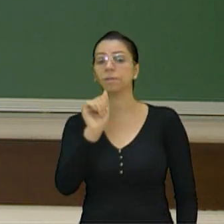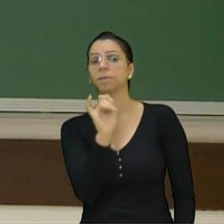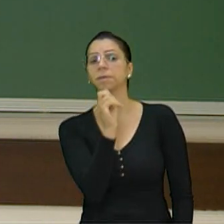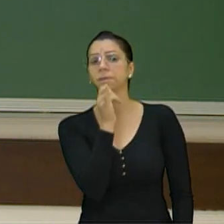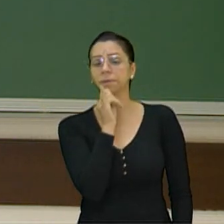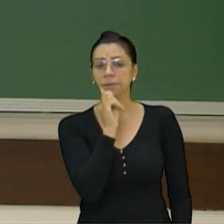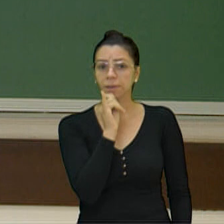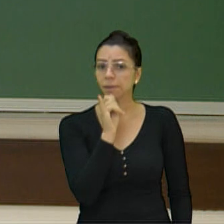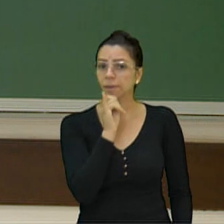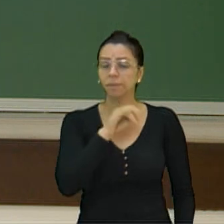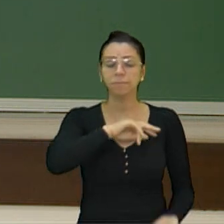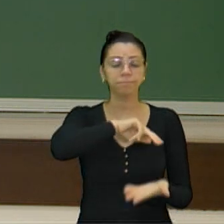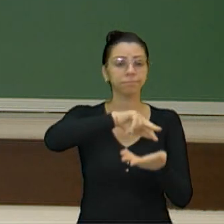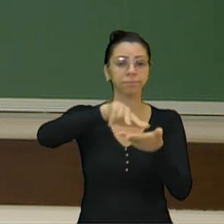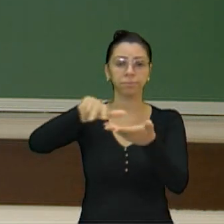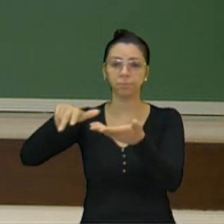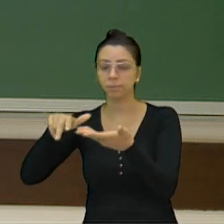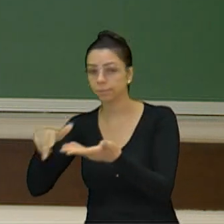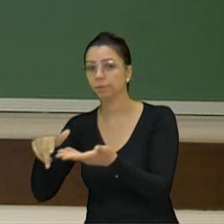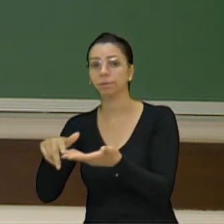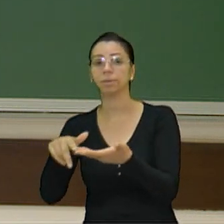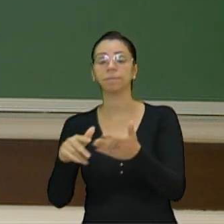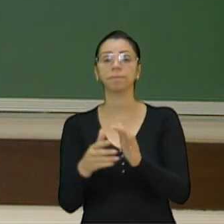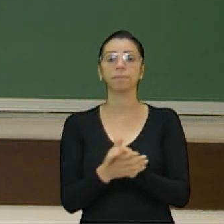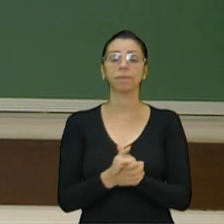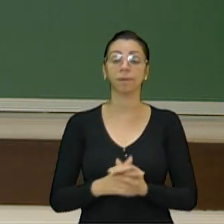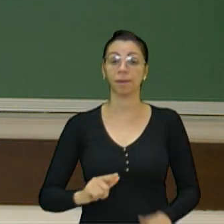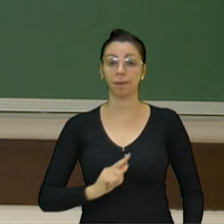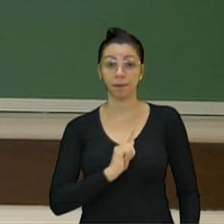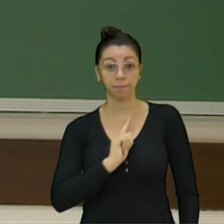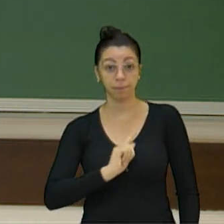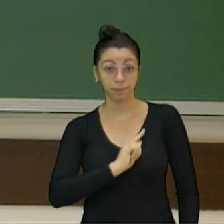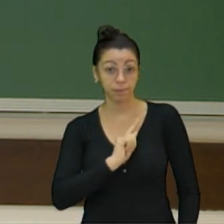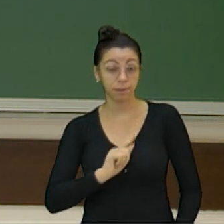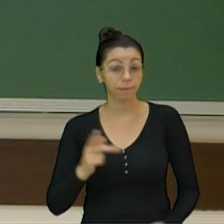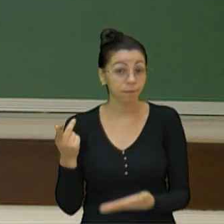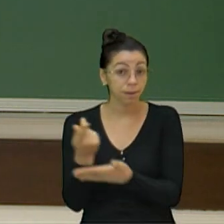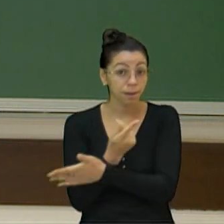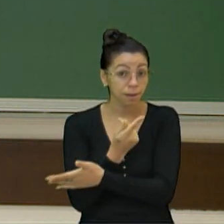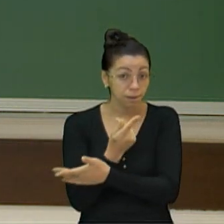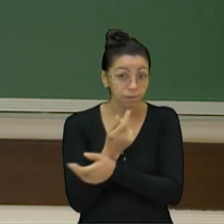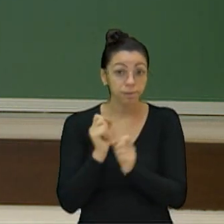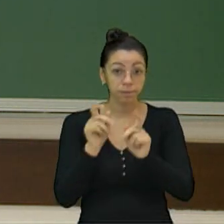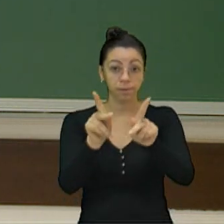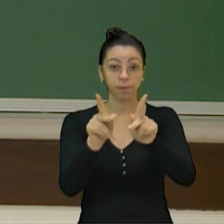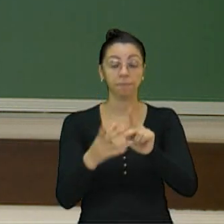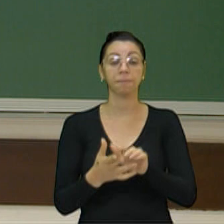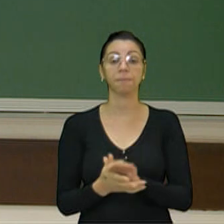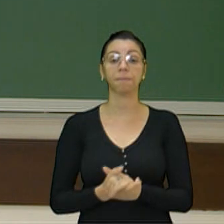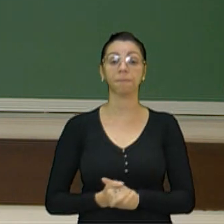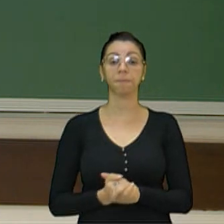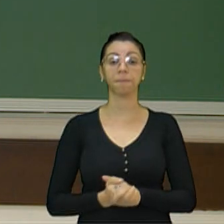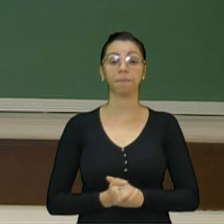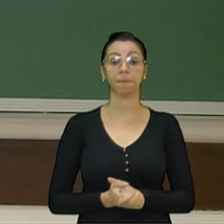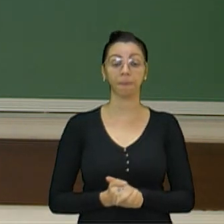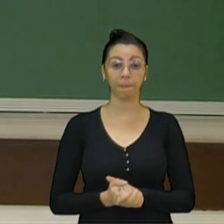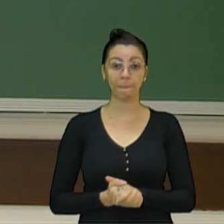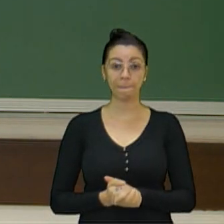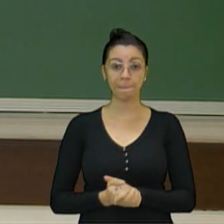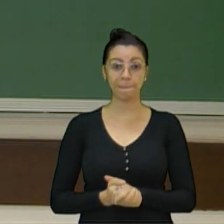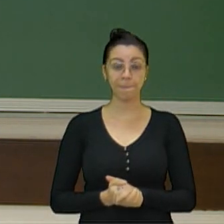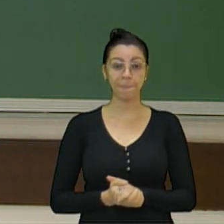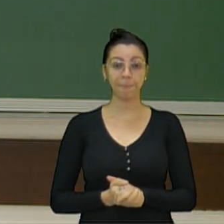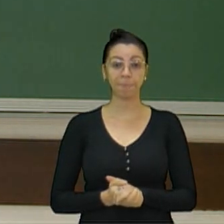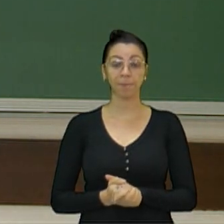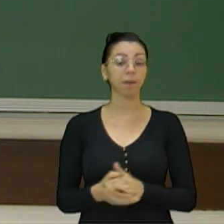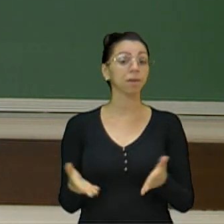também de expressões que gramaticalmente estavam erradas. Beleza? E hoje, vejam aqui,